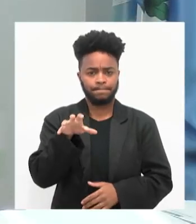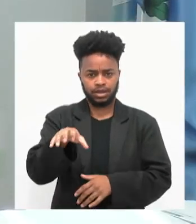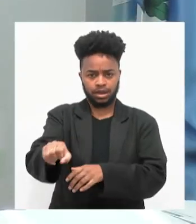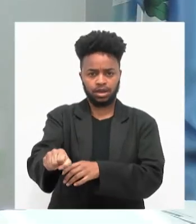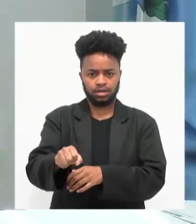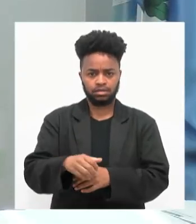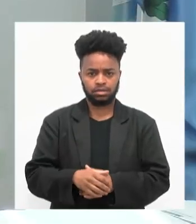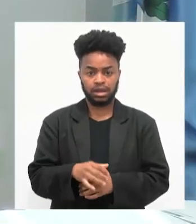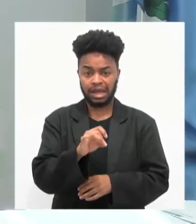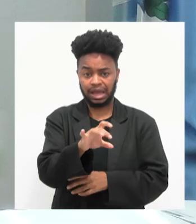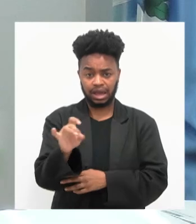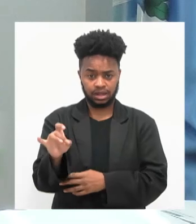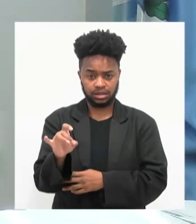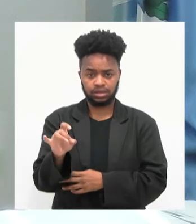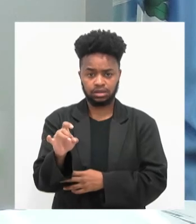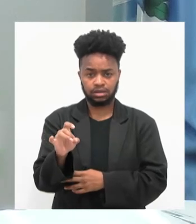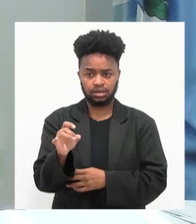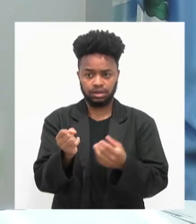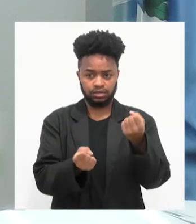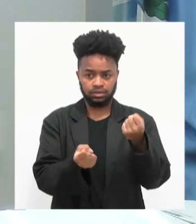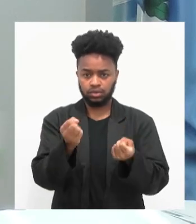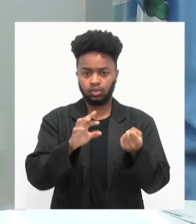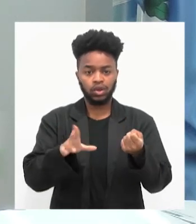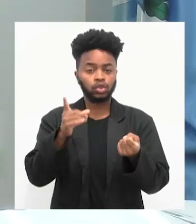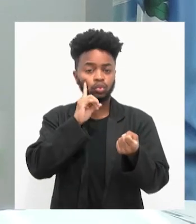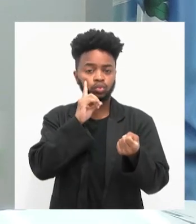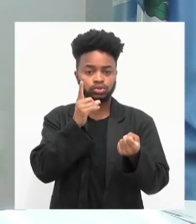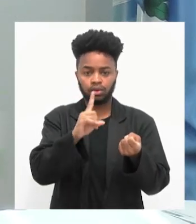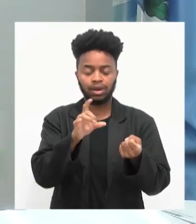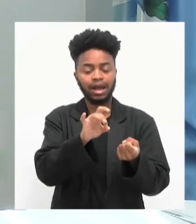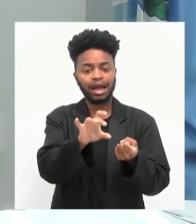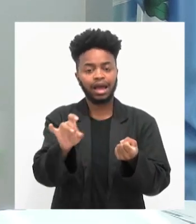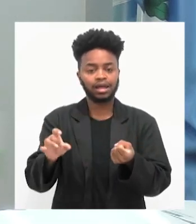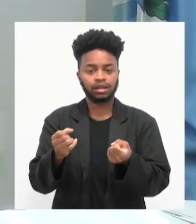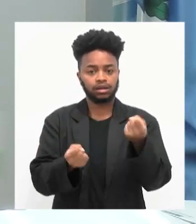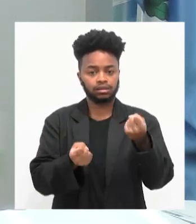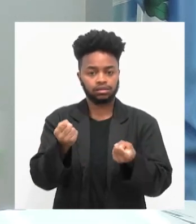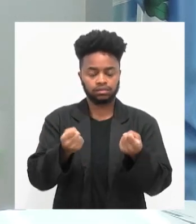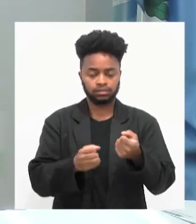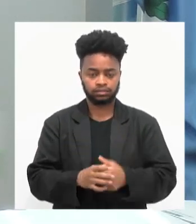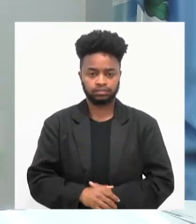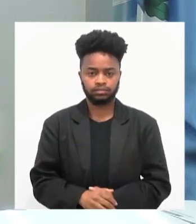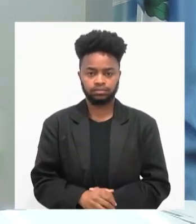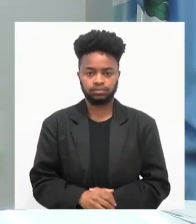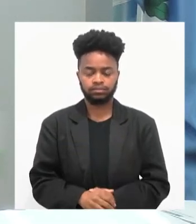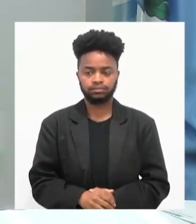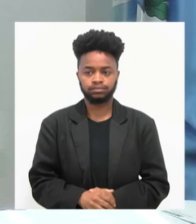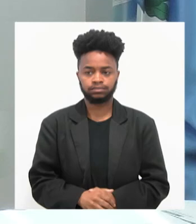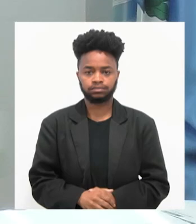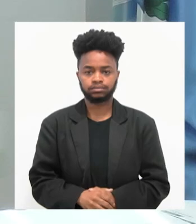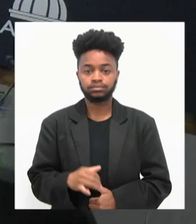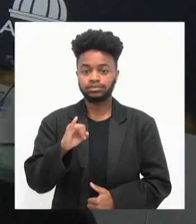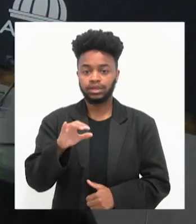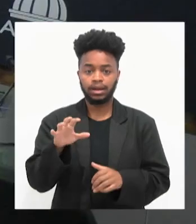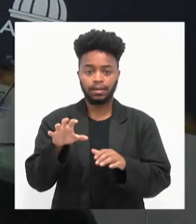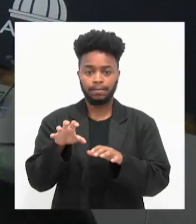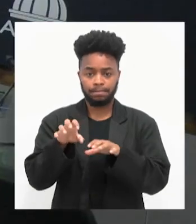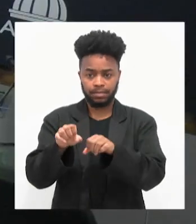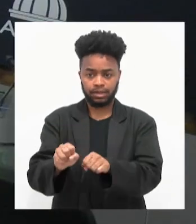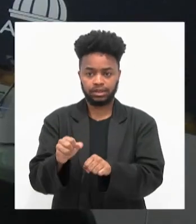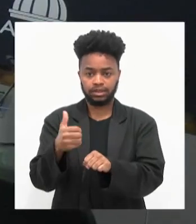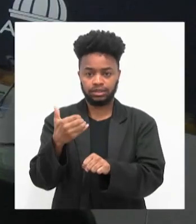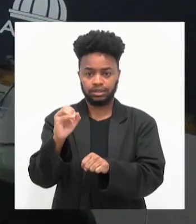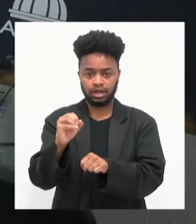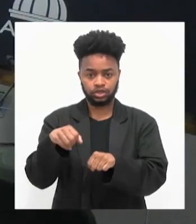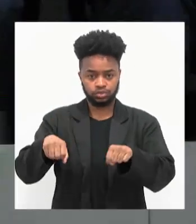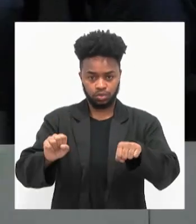Tá. É por veículo, não é diária, é por veículo. Tá, por veículo. Tá, beleza. Pegou 10 motos, são R$900.